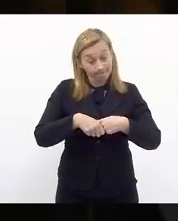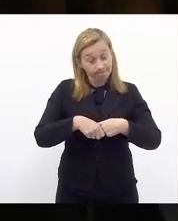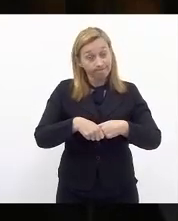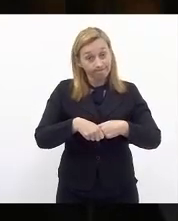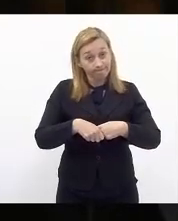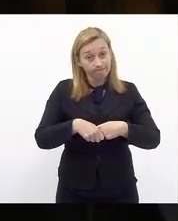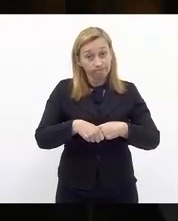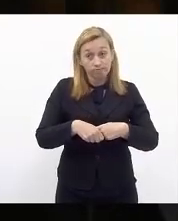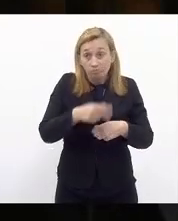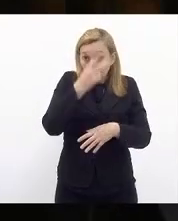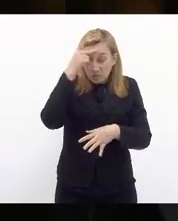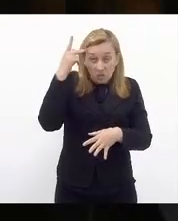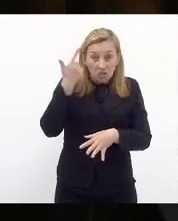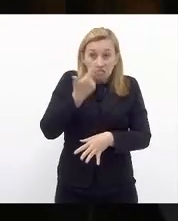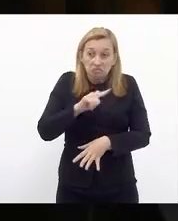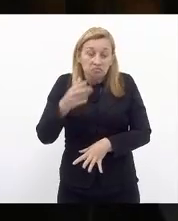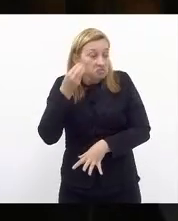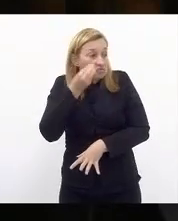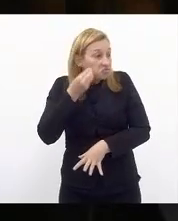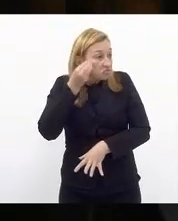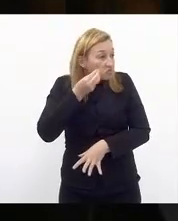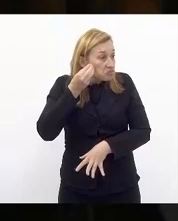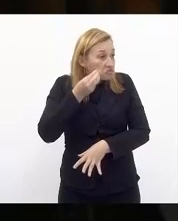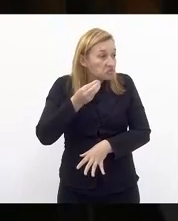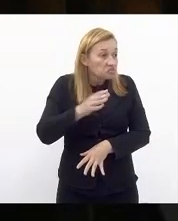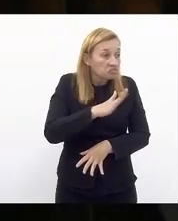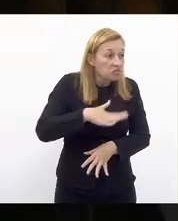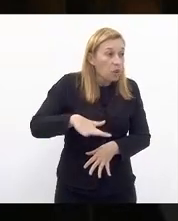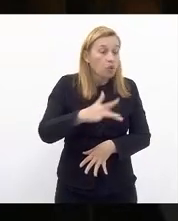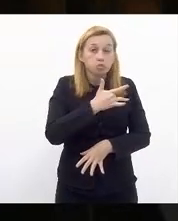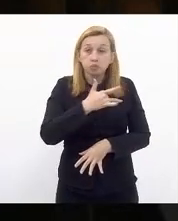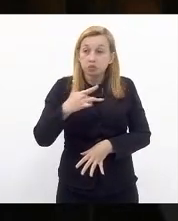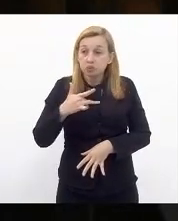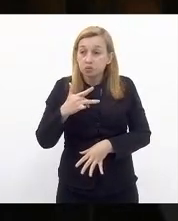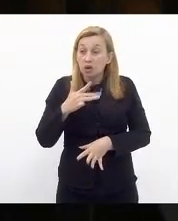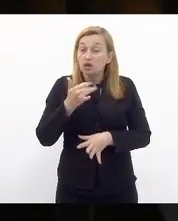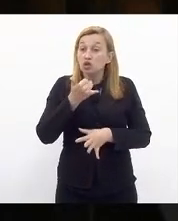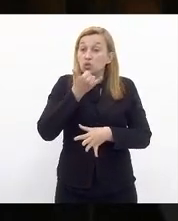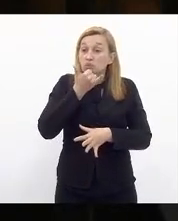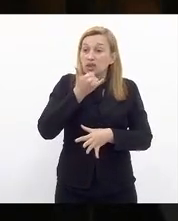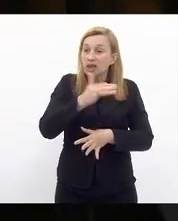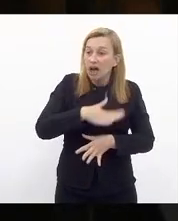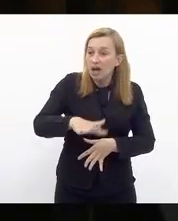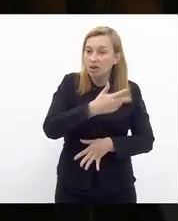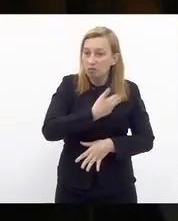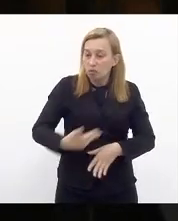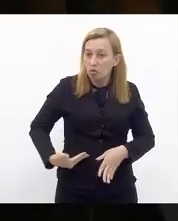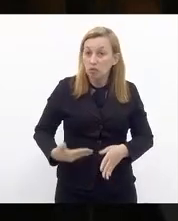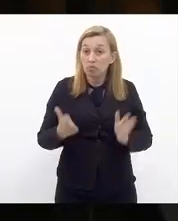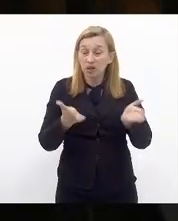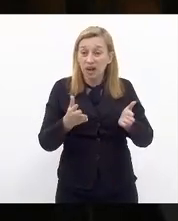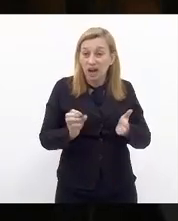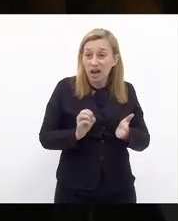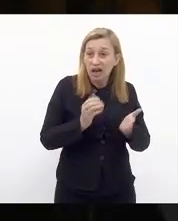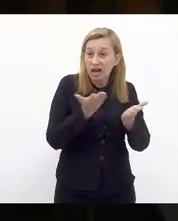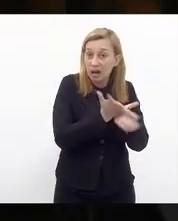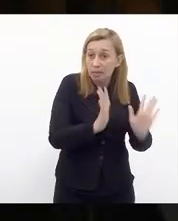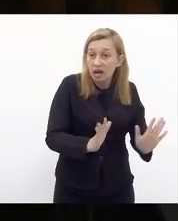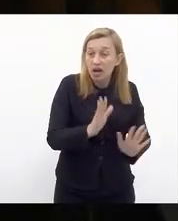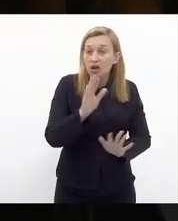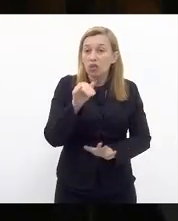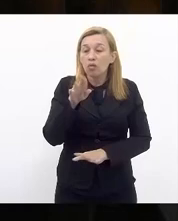por pessoas que não têm experiência no setor público porque acabar com o abono permanência como tava as